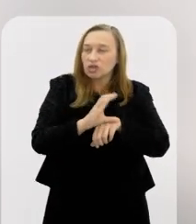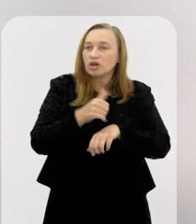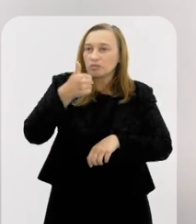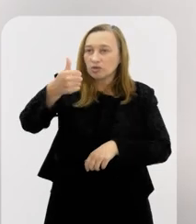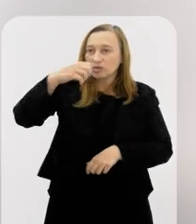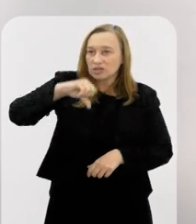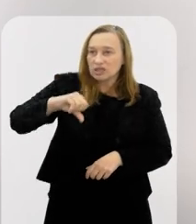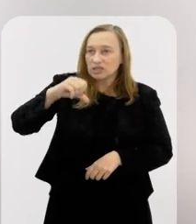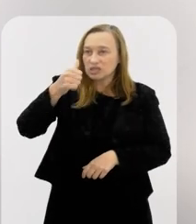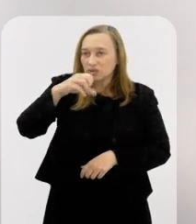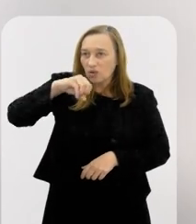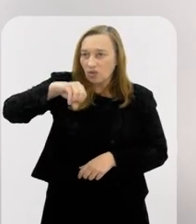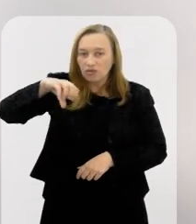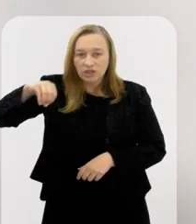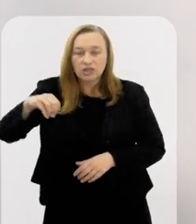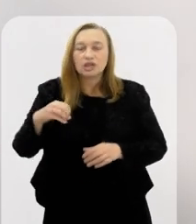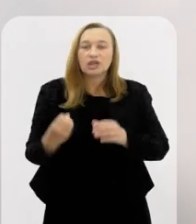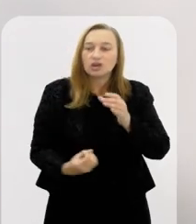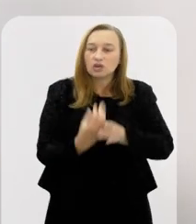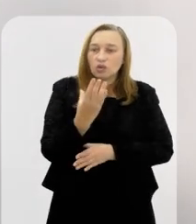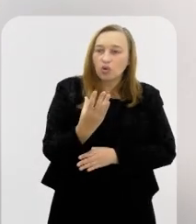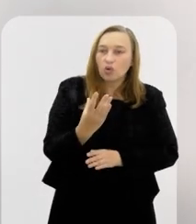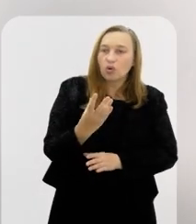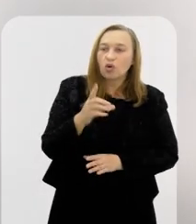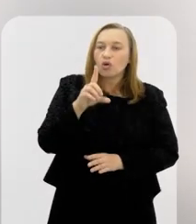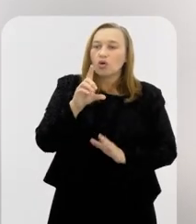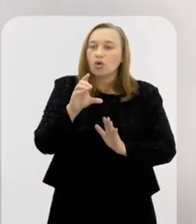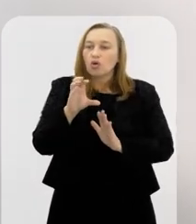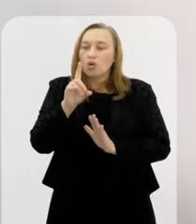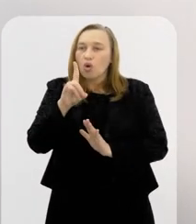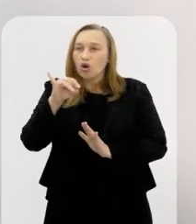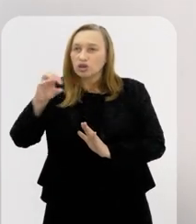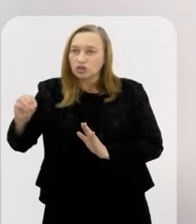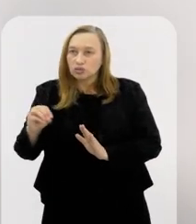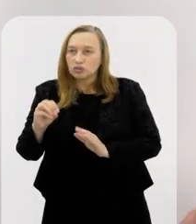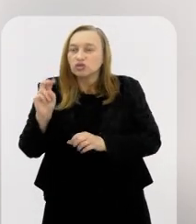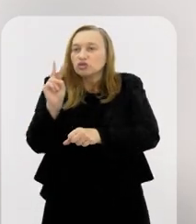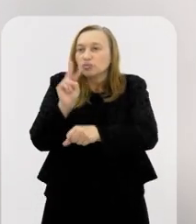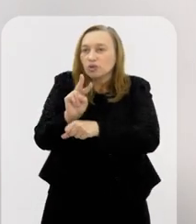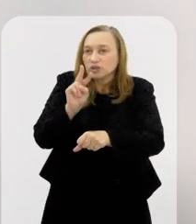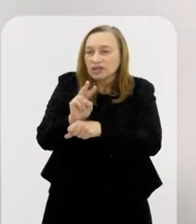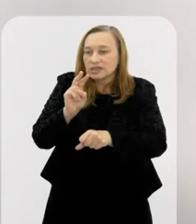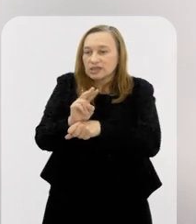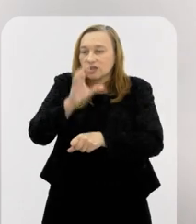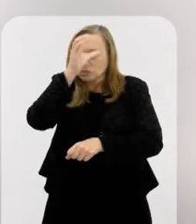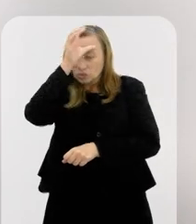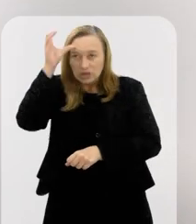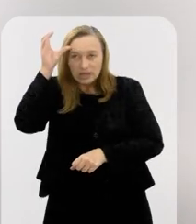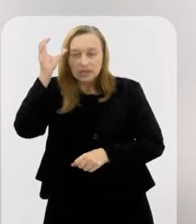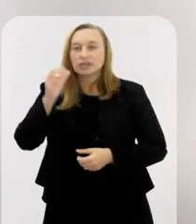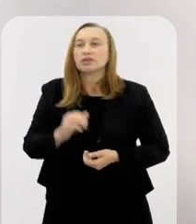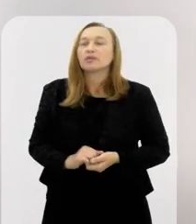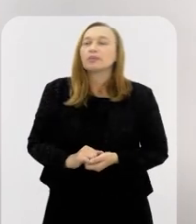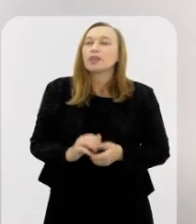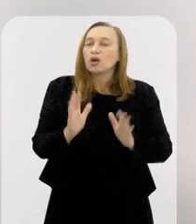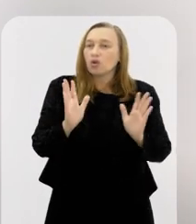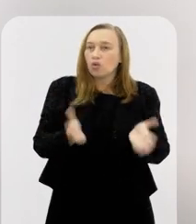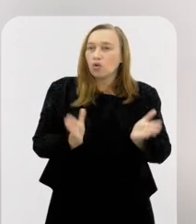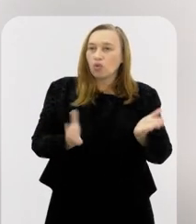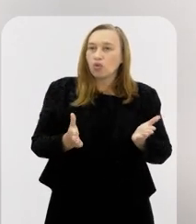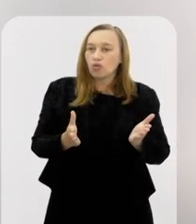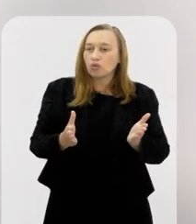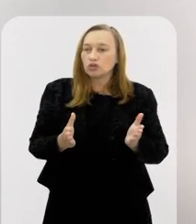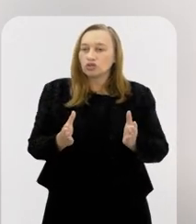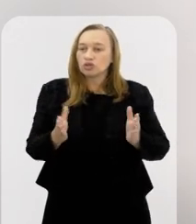1990 criou-se o Código de Defesa do Consumidor código de proteção e defesa do consumidor é uma data importante hoje pro